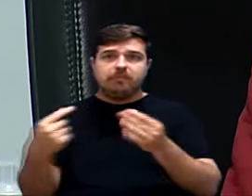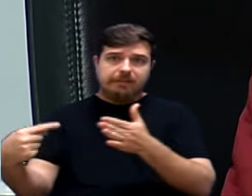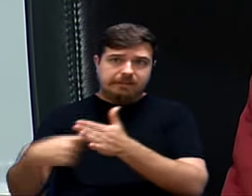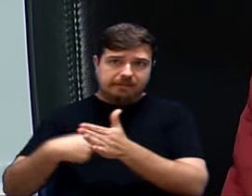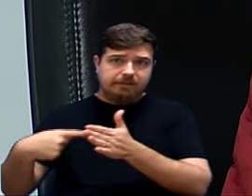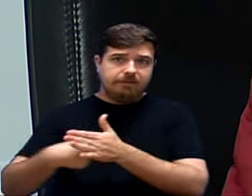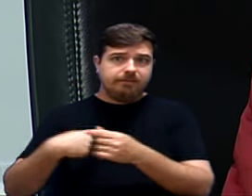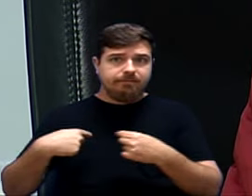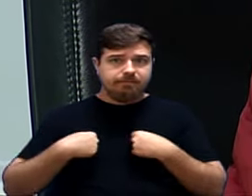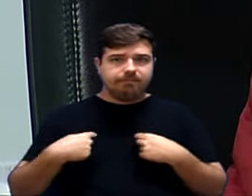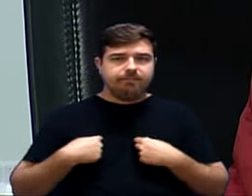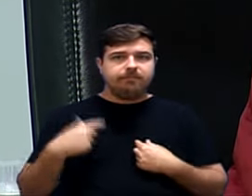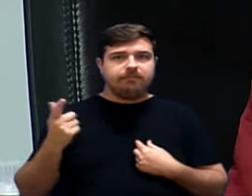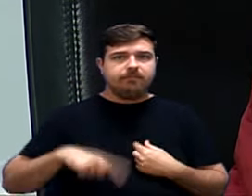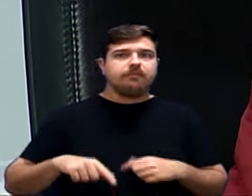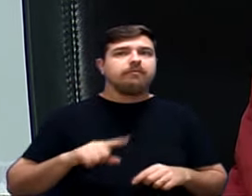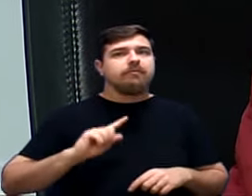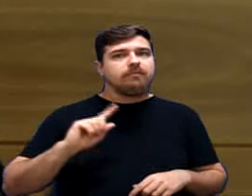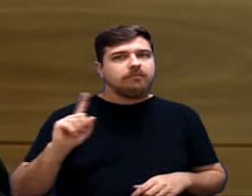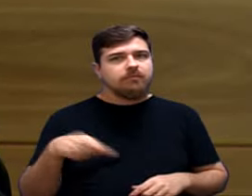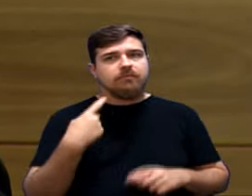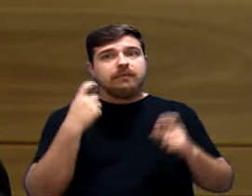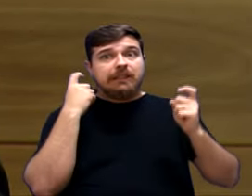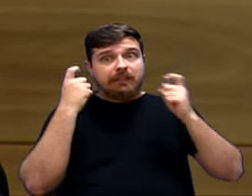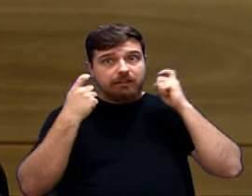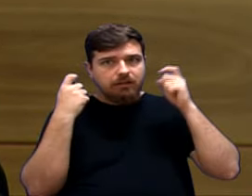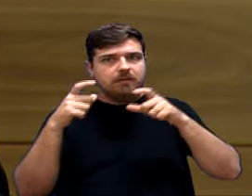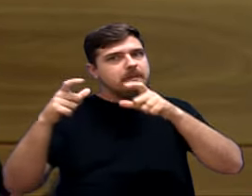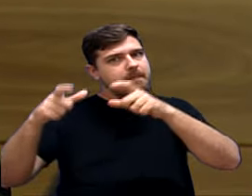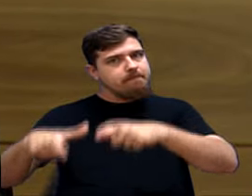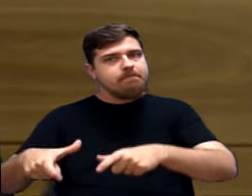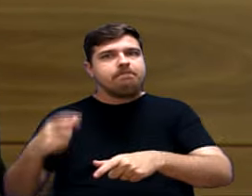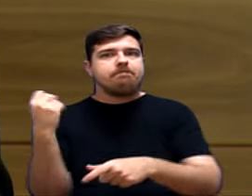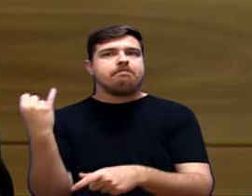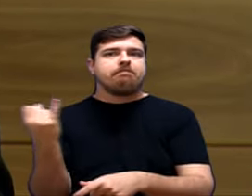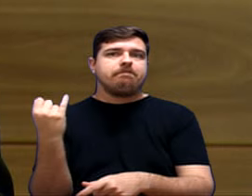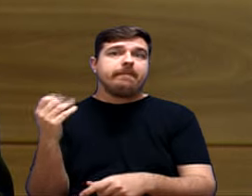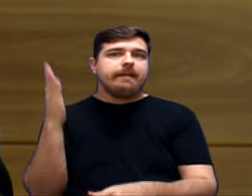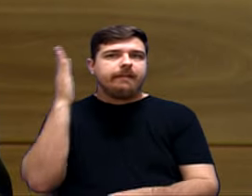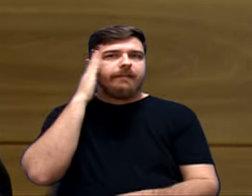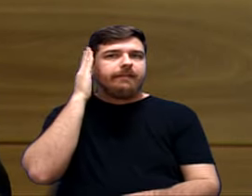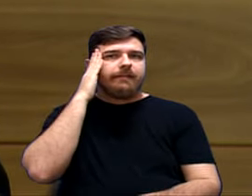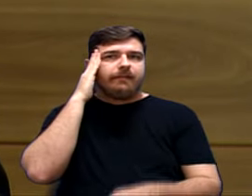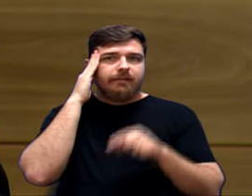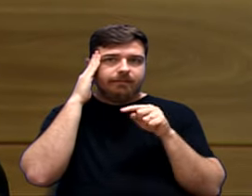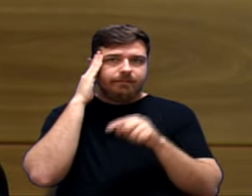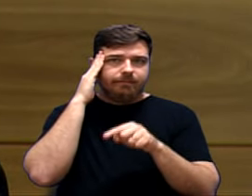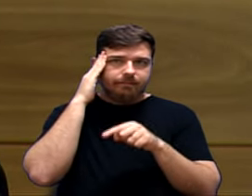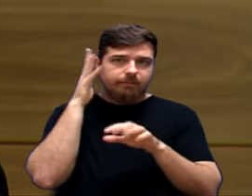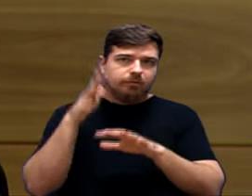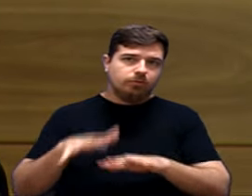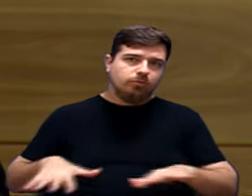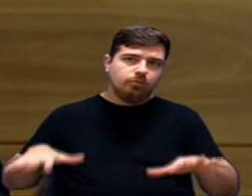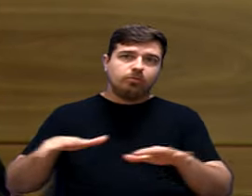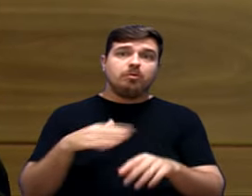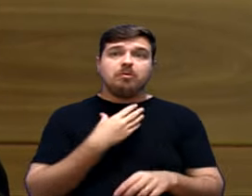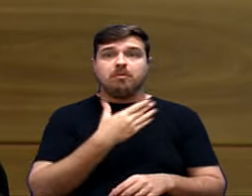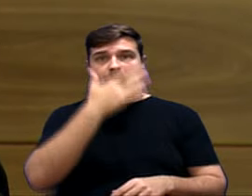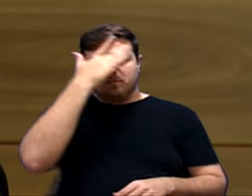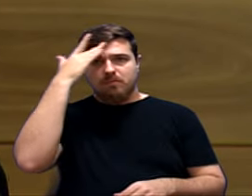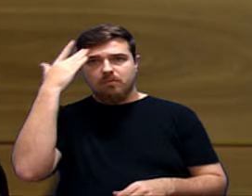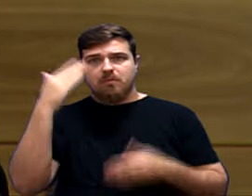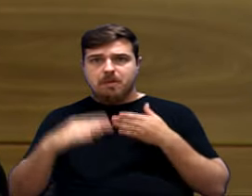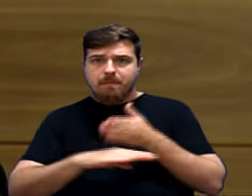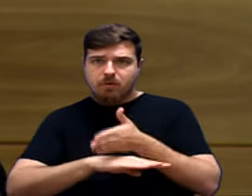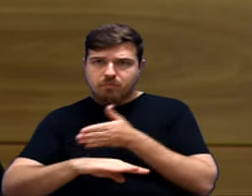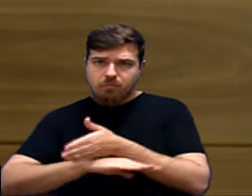mora lá é nós temos uma grande preocupação no Parque São Bento a gente sabe que o a toda aquela ocupação que foi feita ali